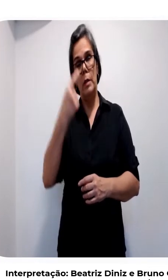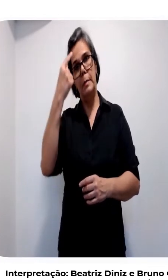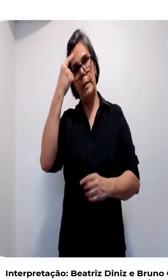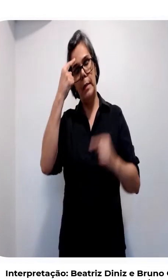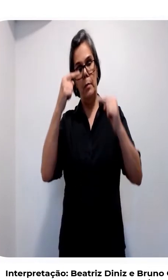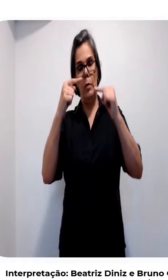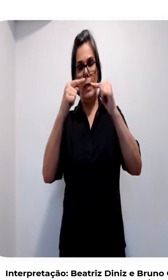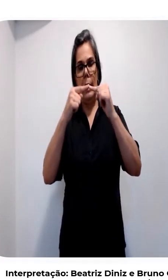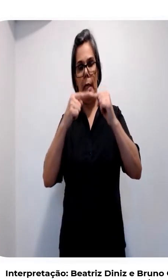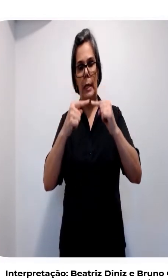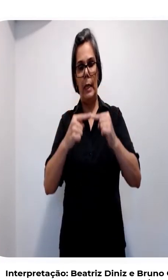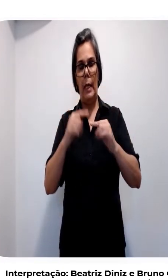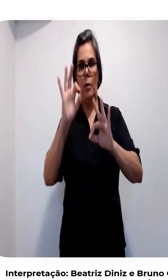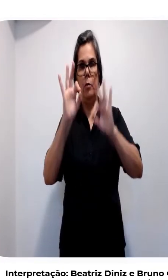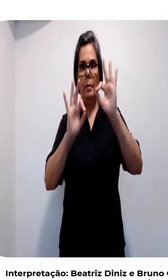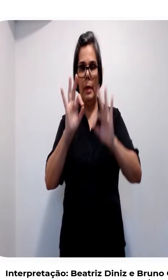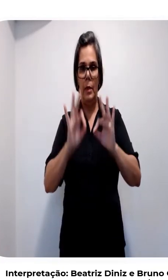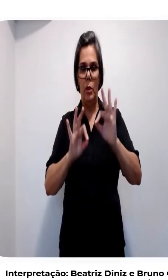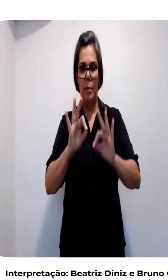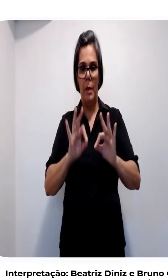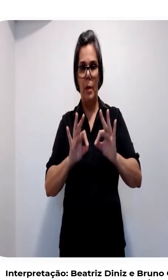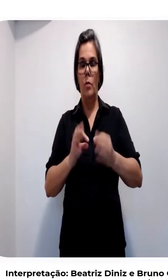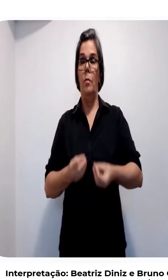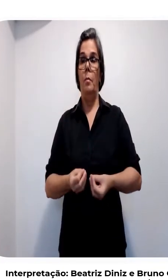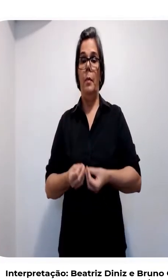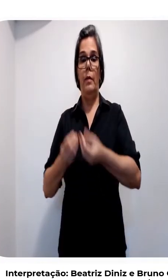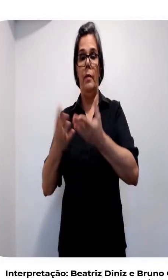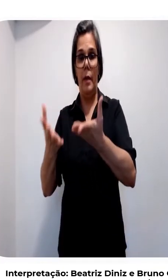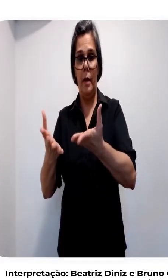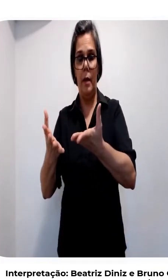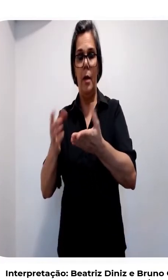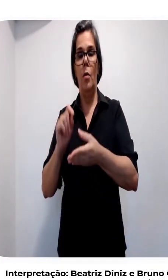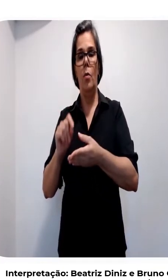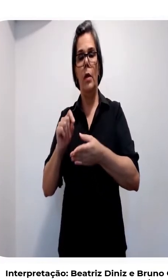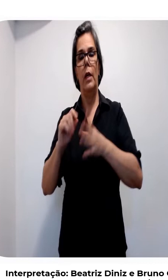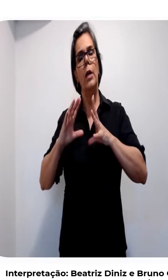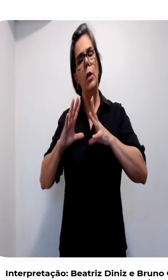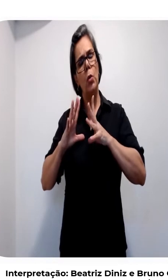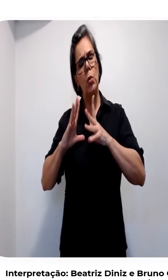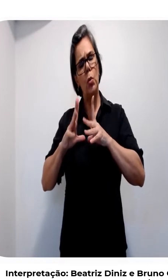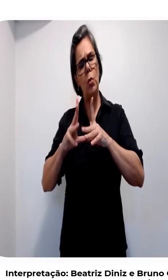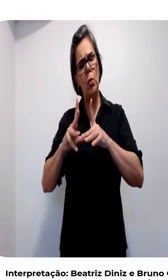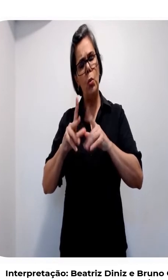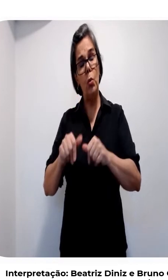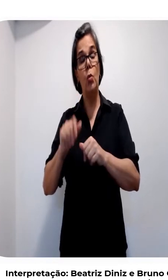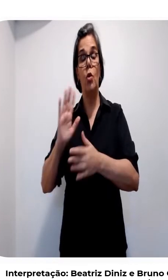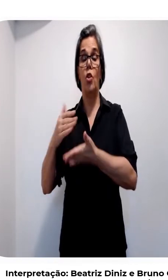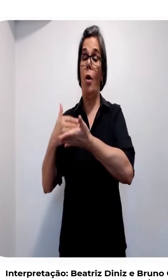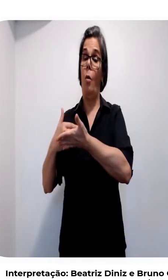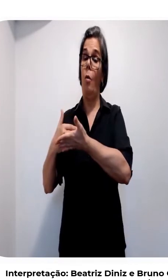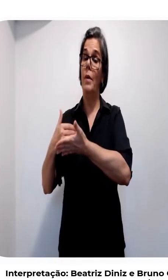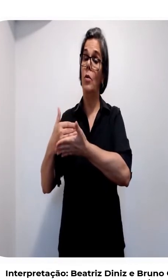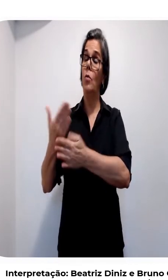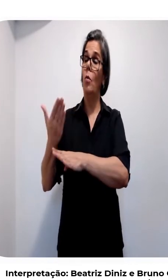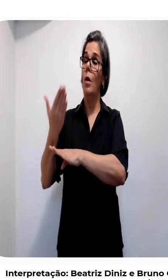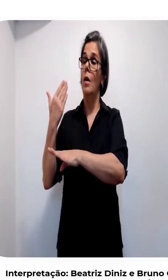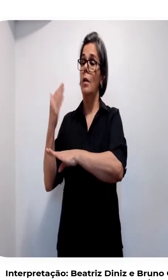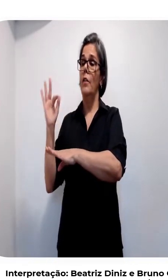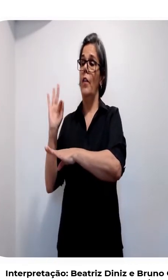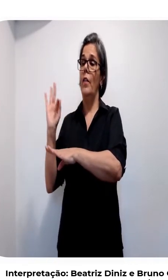as atividades para o envio, é fazer com que todo esse trabalho que foi iniciado lá em fevereiro e março, ele